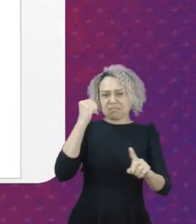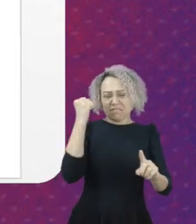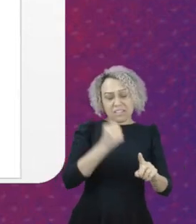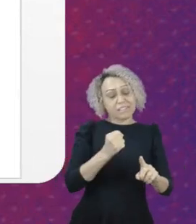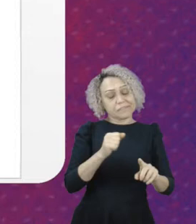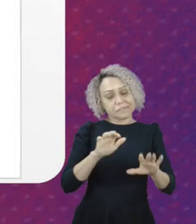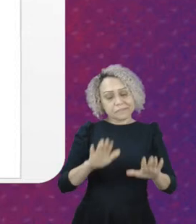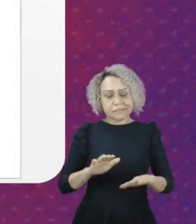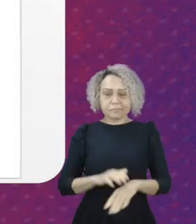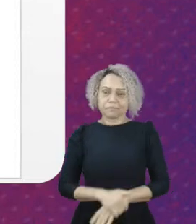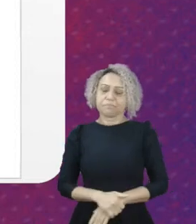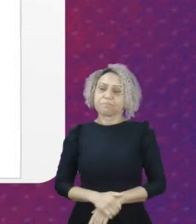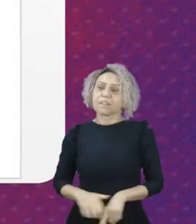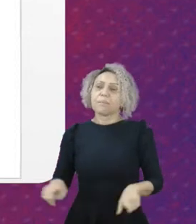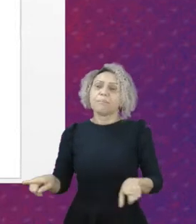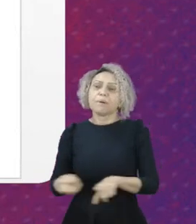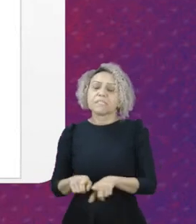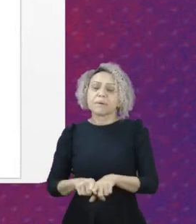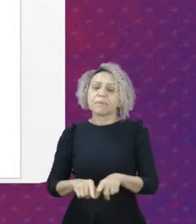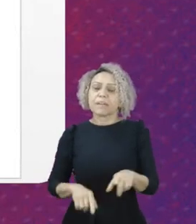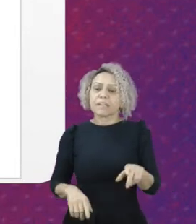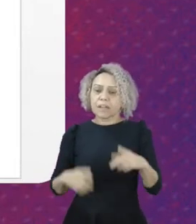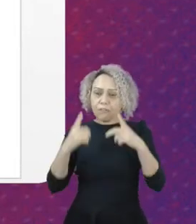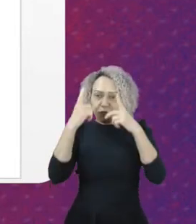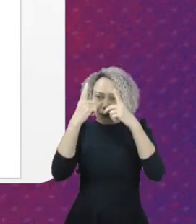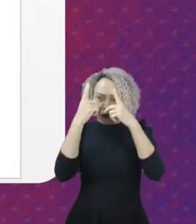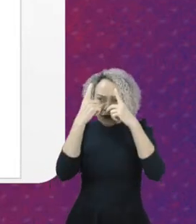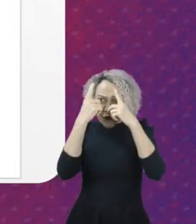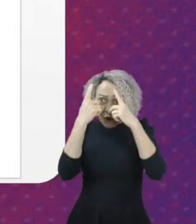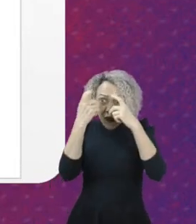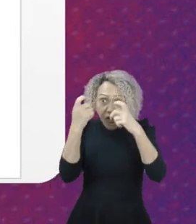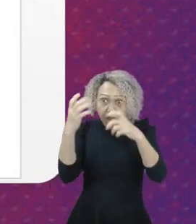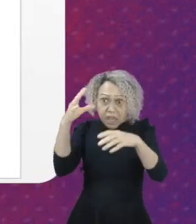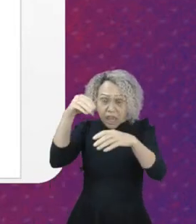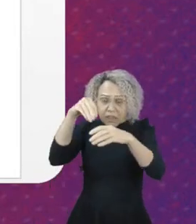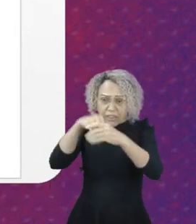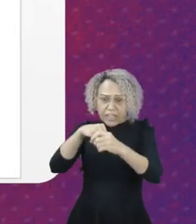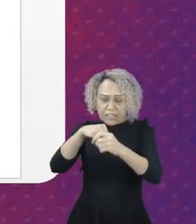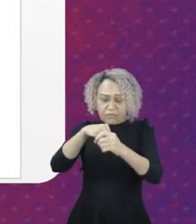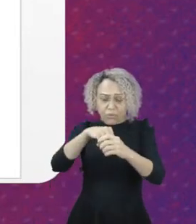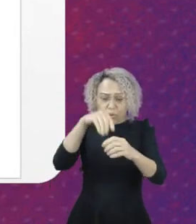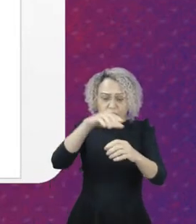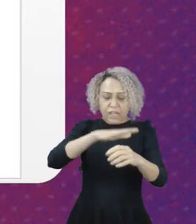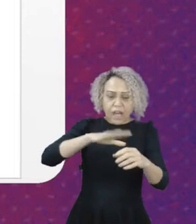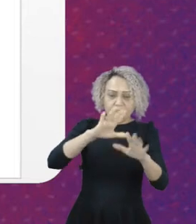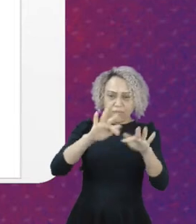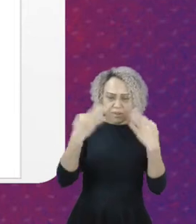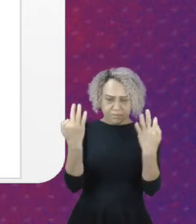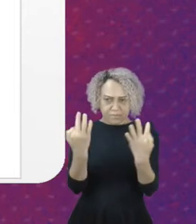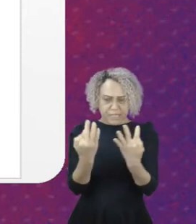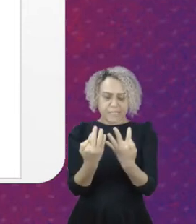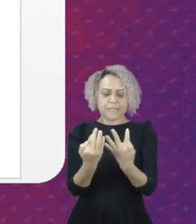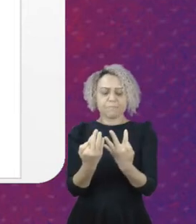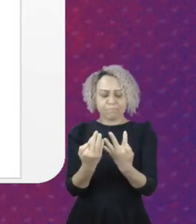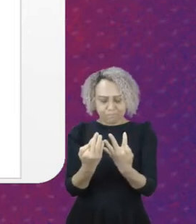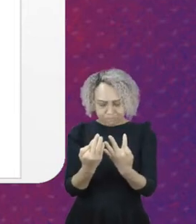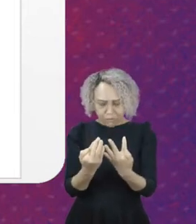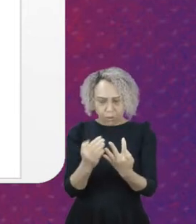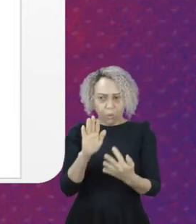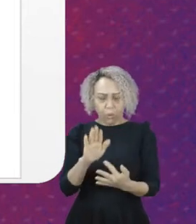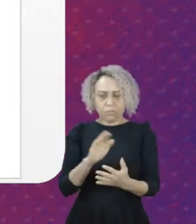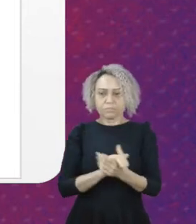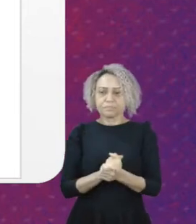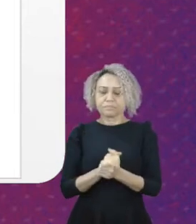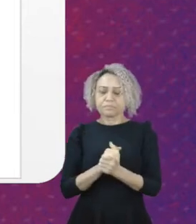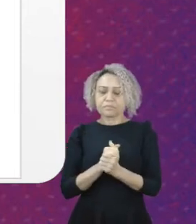que também é algo que é reconhecido na Lei Maria da Penha, é importante a gente lembrar que a violência contra a mulher, nessa lei, ela não